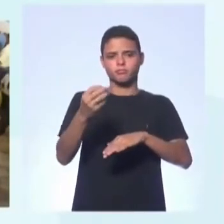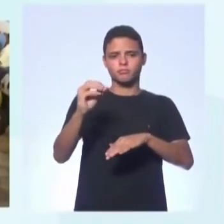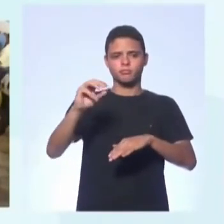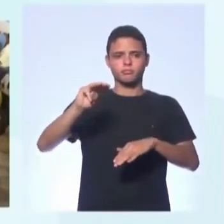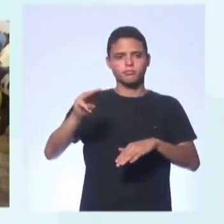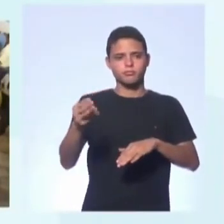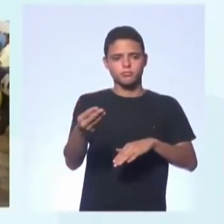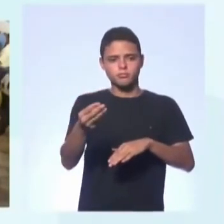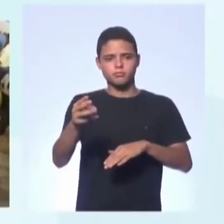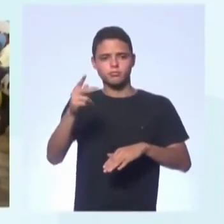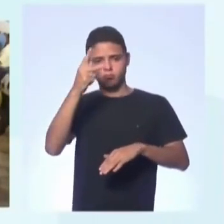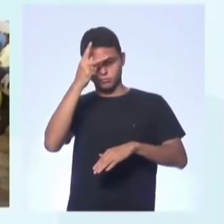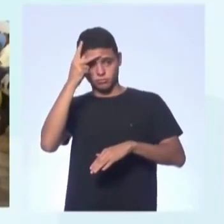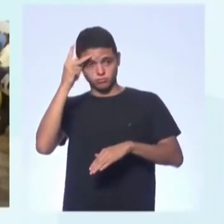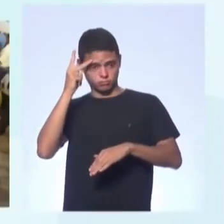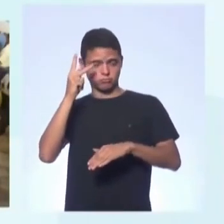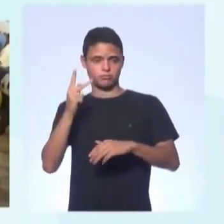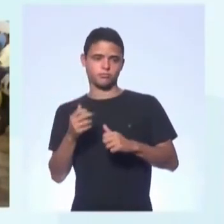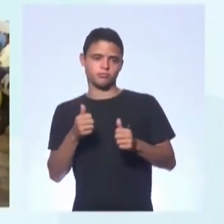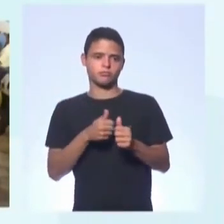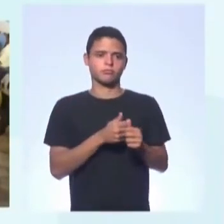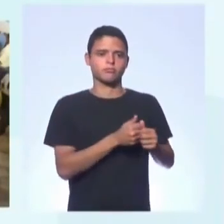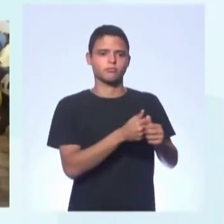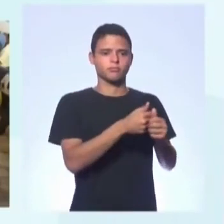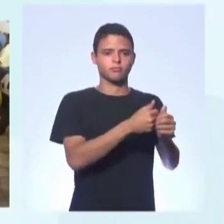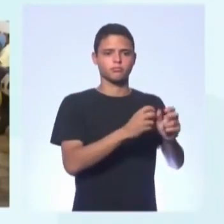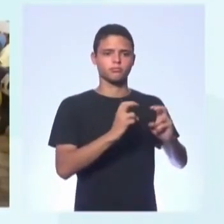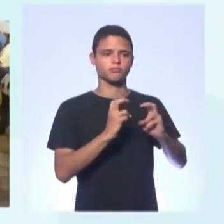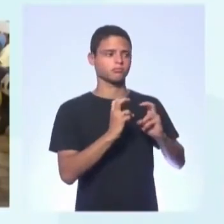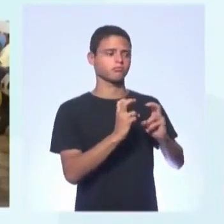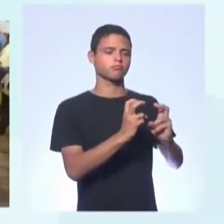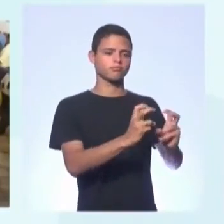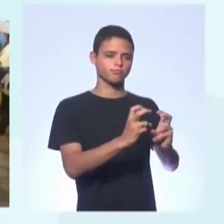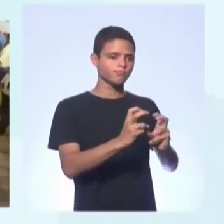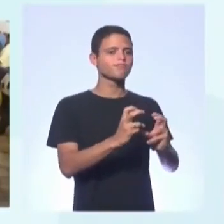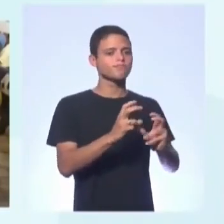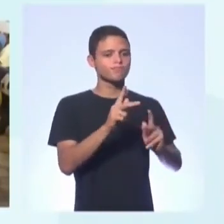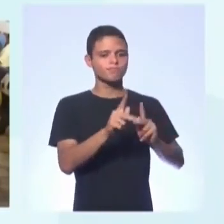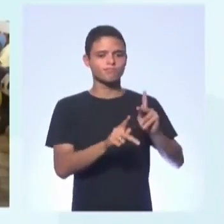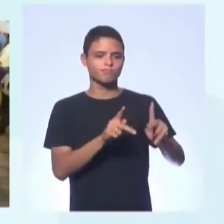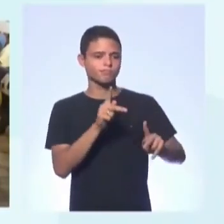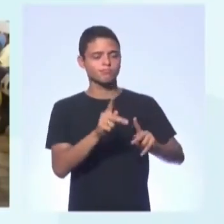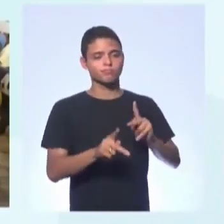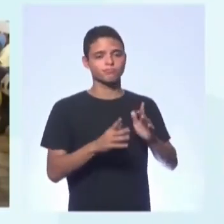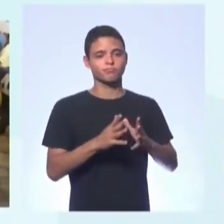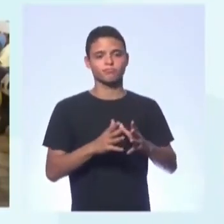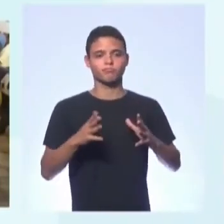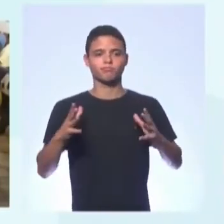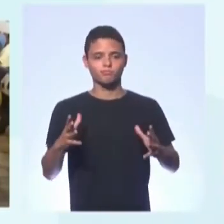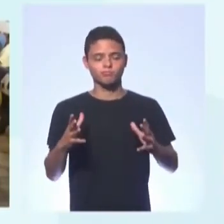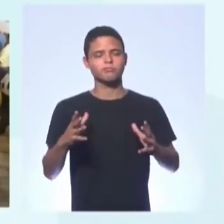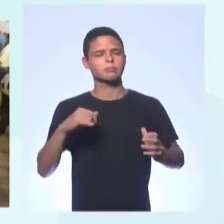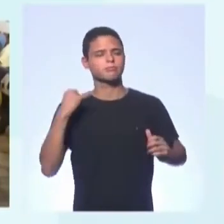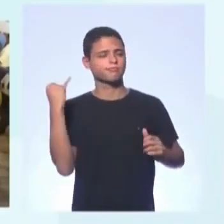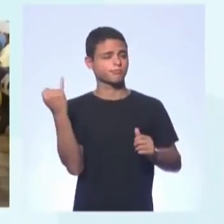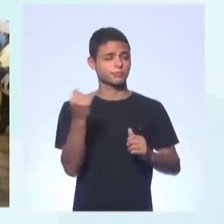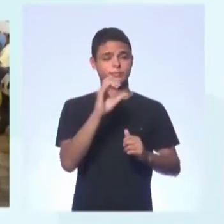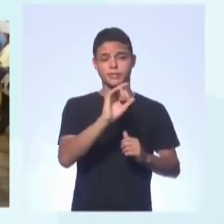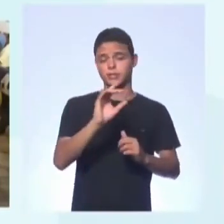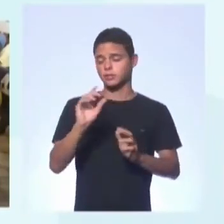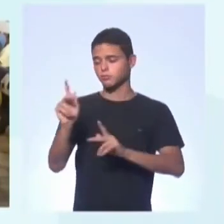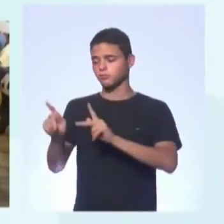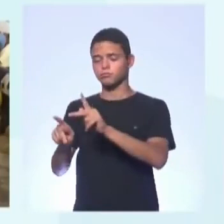são transportadas diariamente pelo transporte público de passageiros. Fundamental para a grande parte da